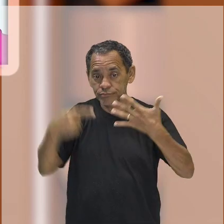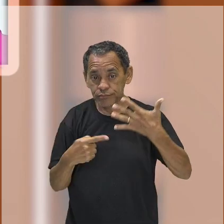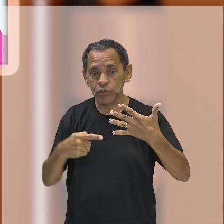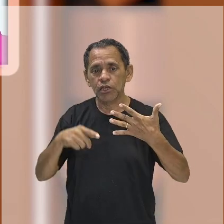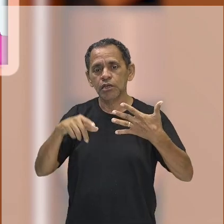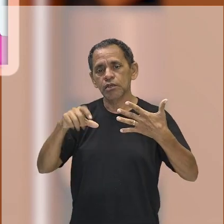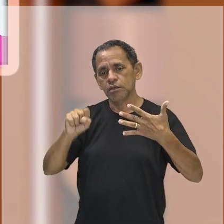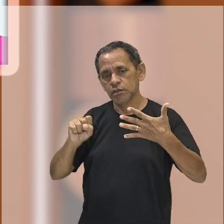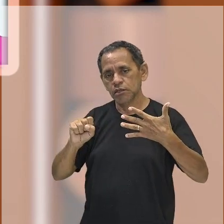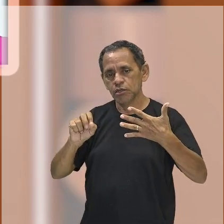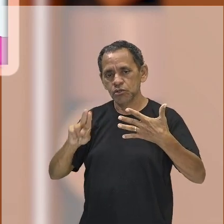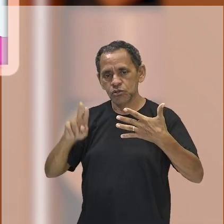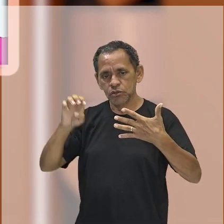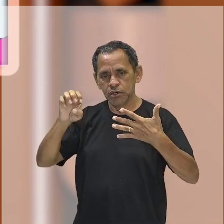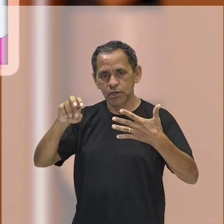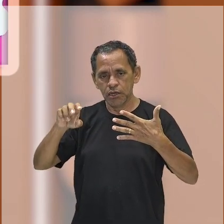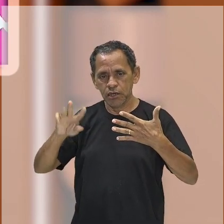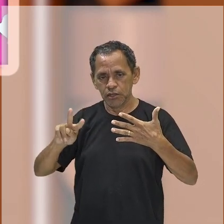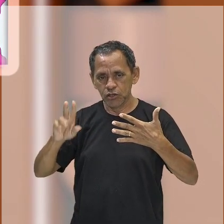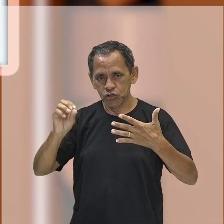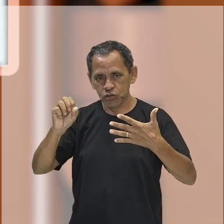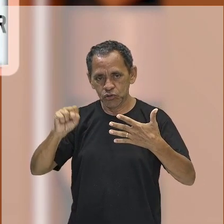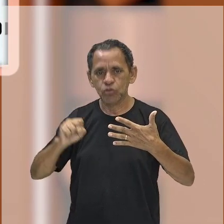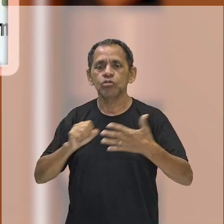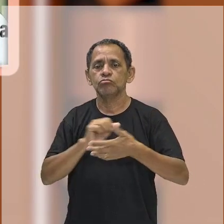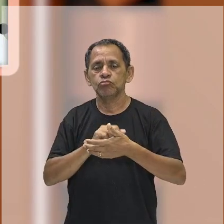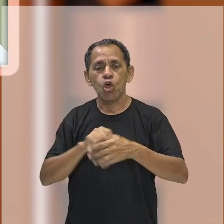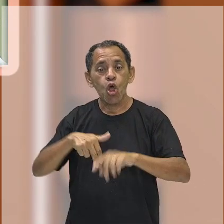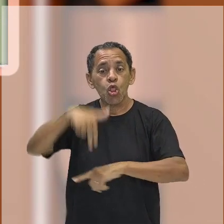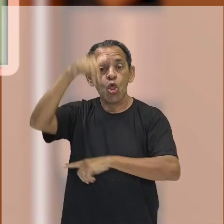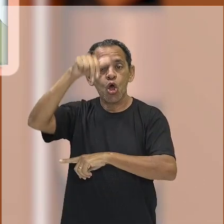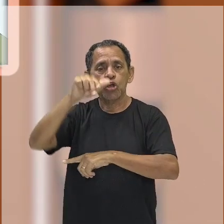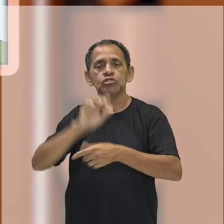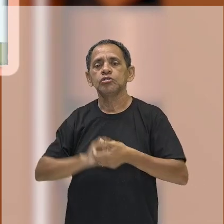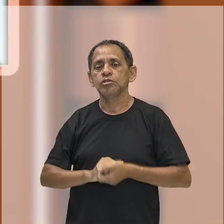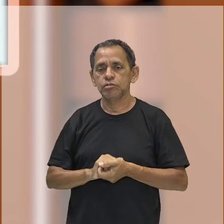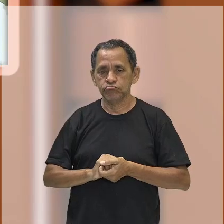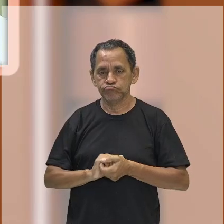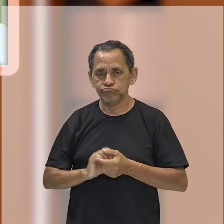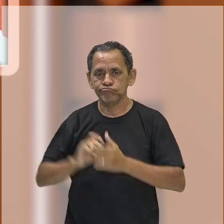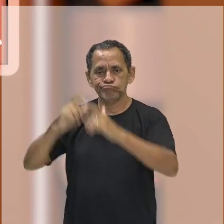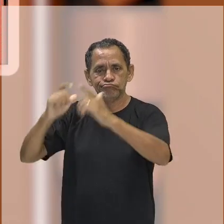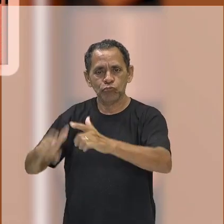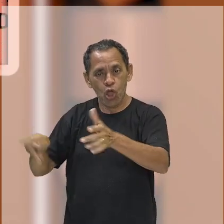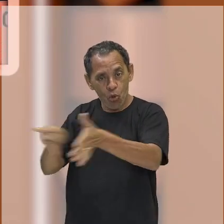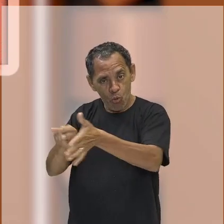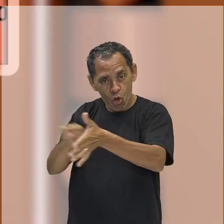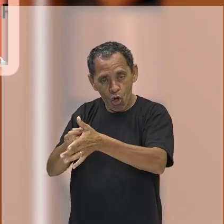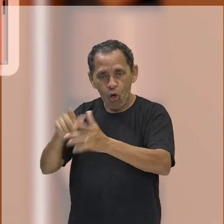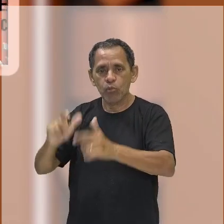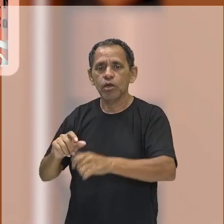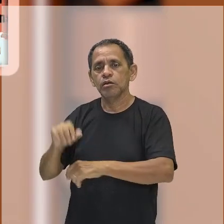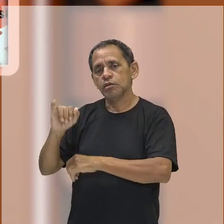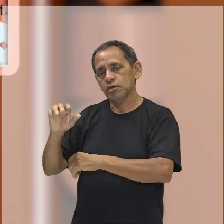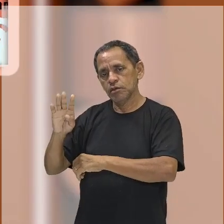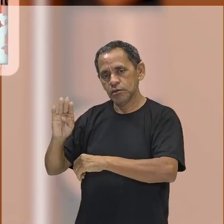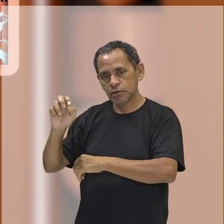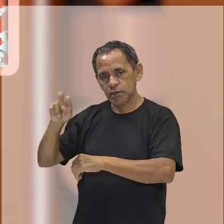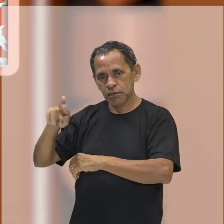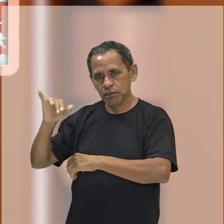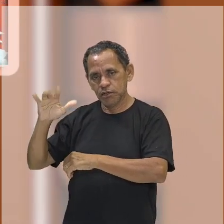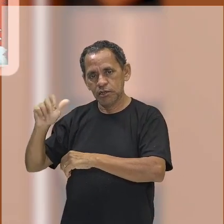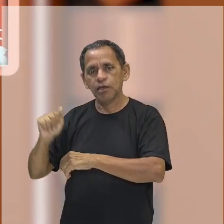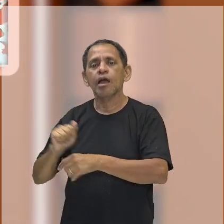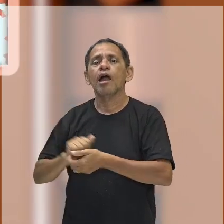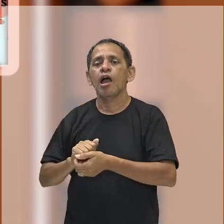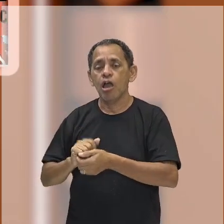originários das margens do Báltico, estabeleceram-se no noroeste da Península Ibérica, ocupando grande parte do atual território